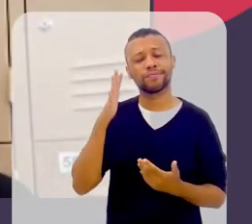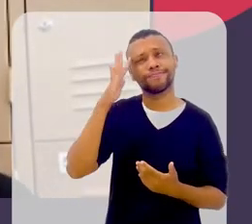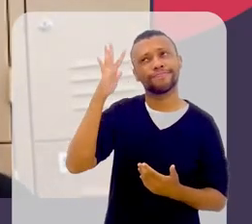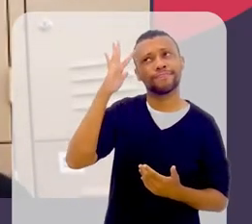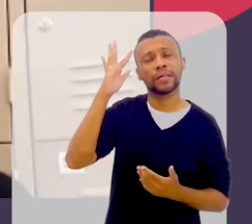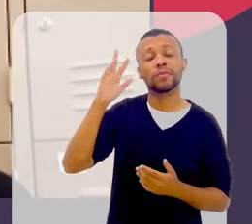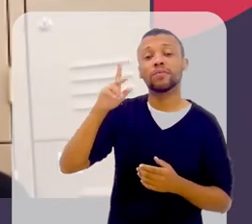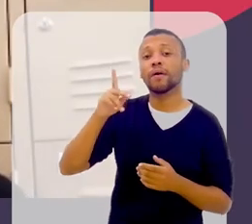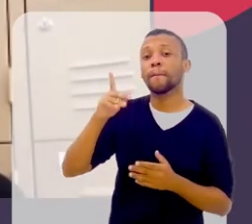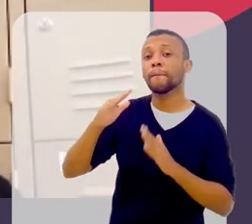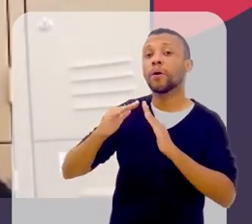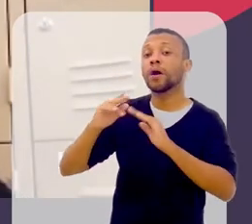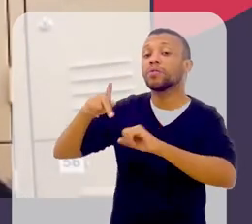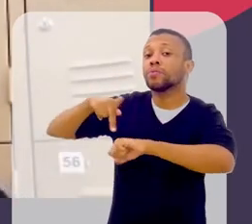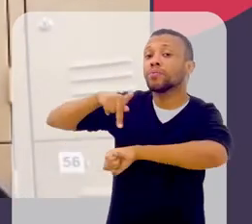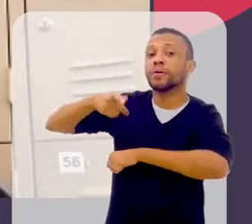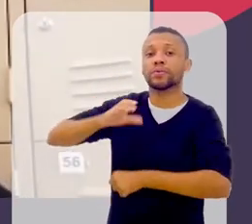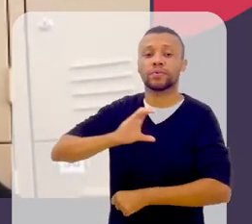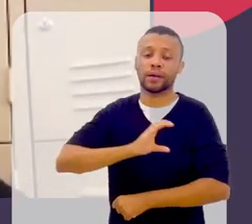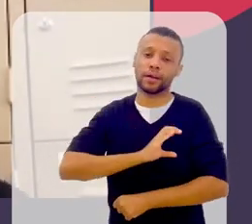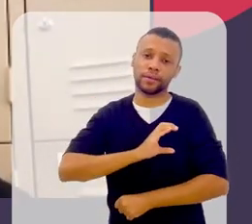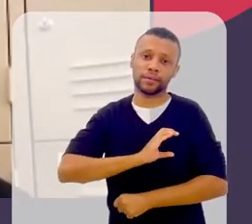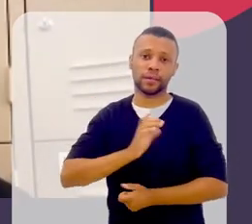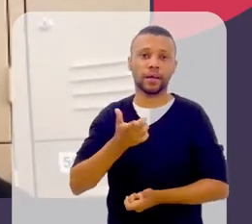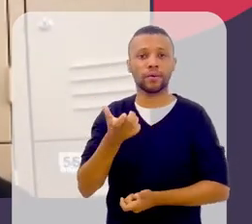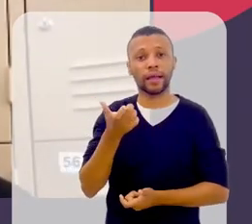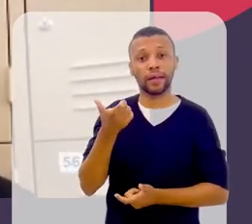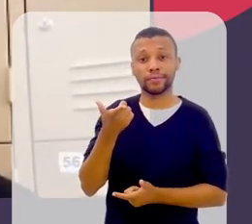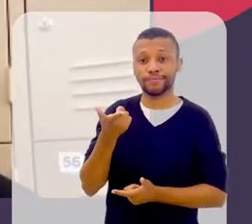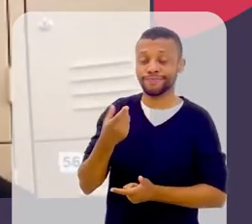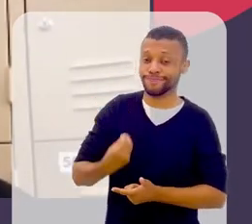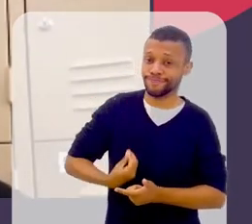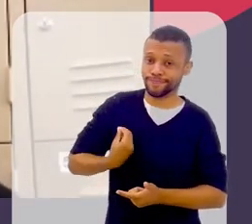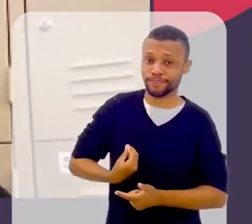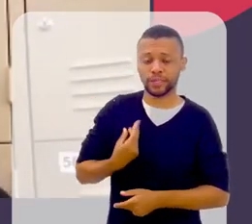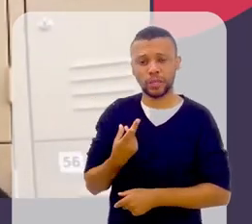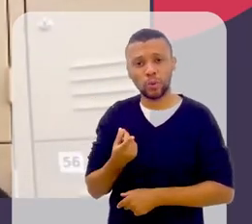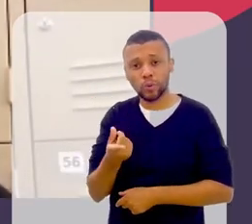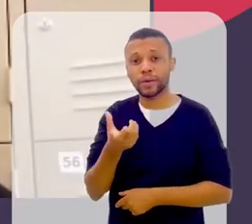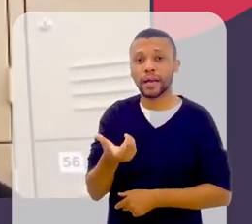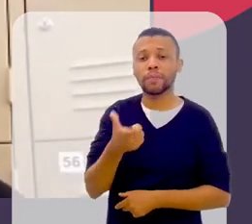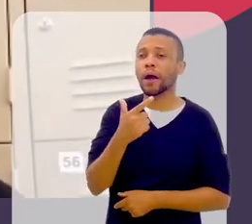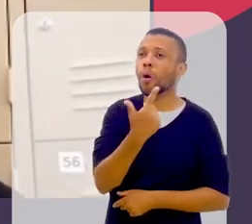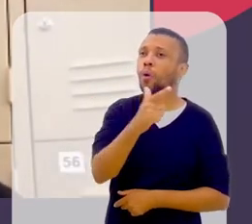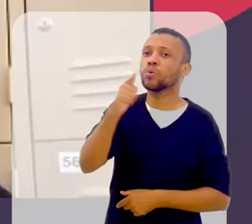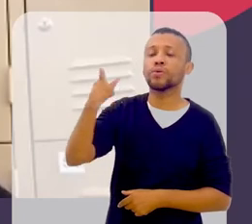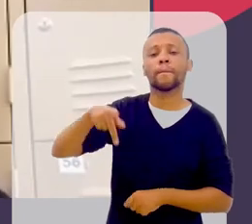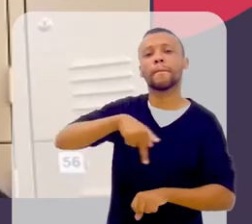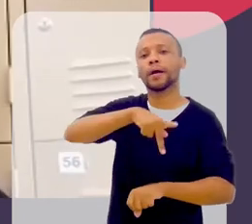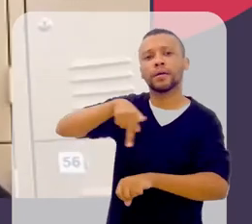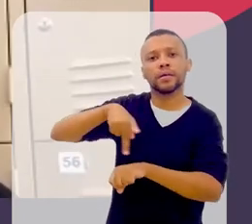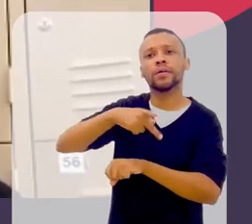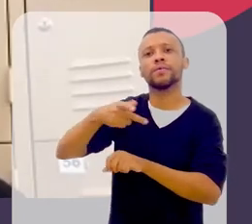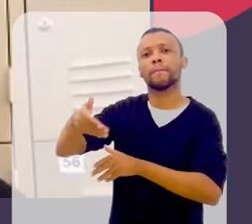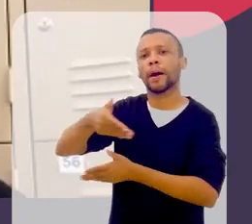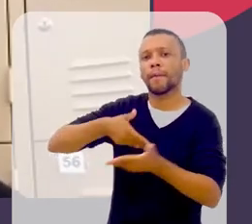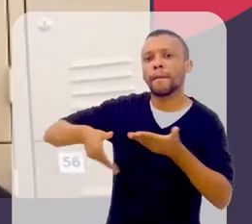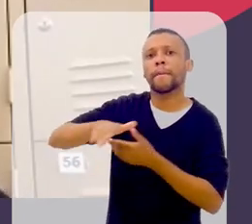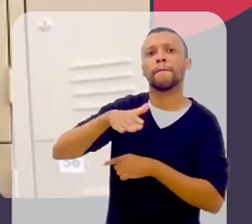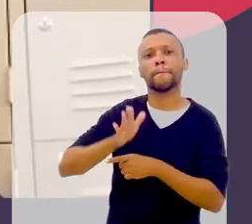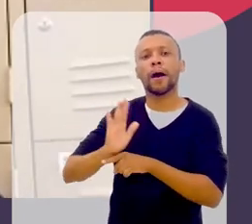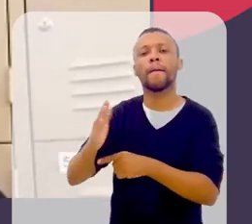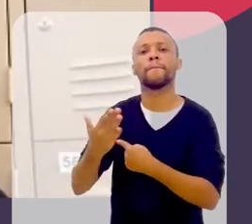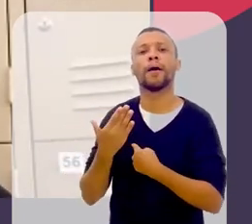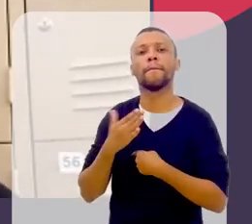A certeza que eu fui para o Canadá, né? Assim, eu quero fazer isso para a minha vida inteira. Eu quero ir para outros países